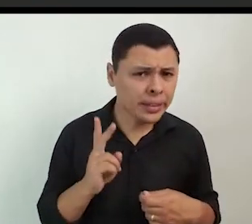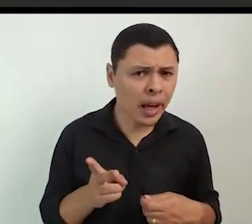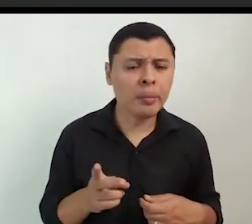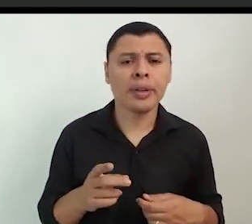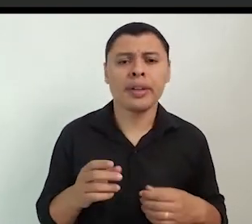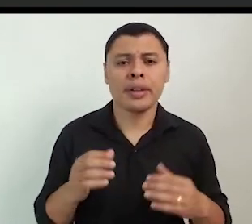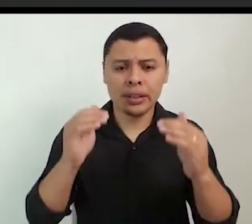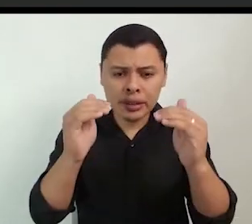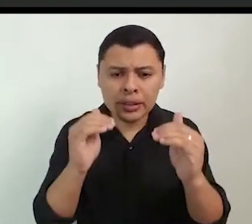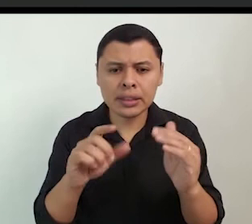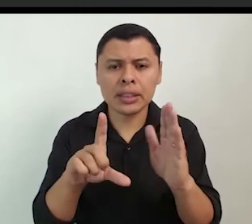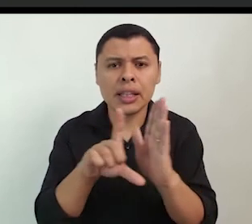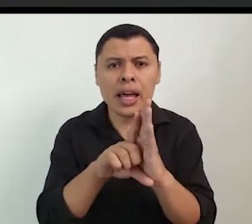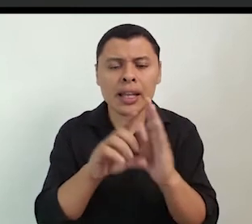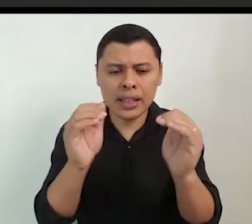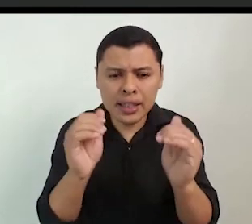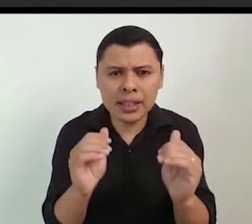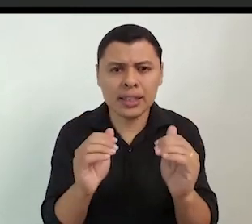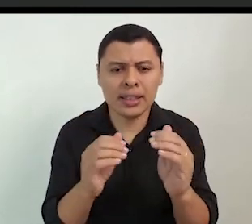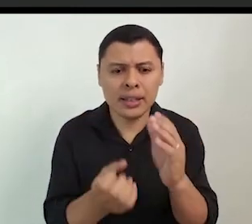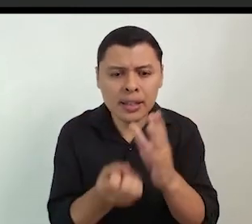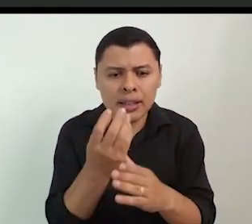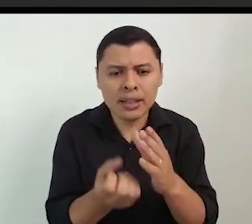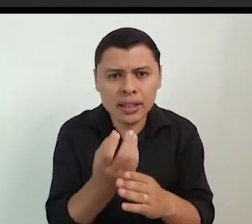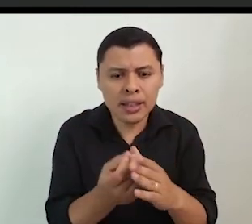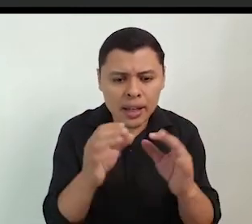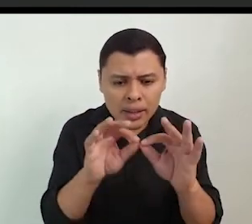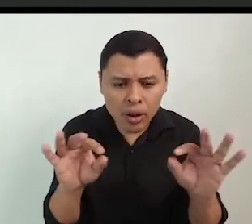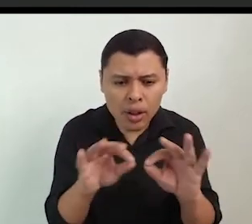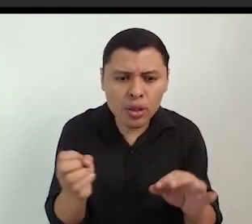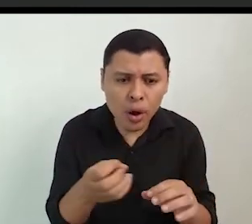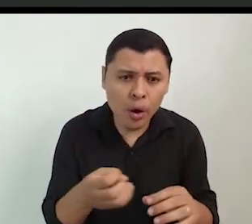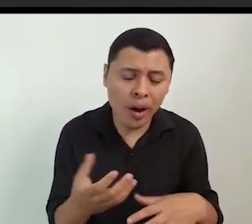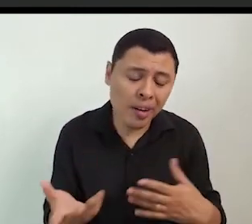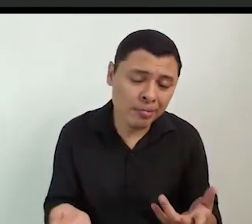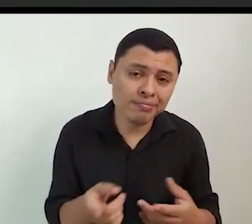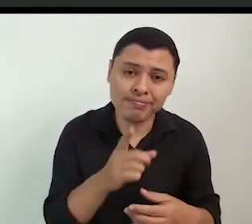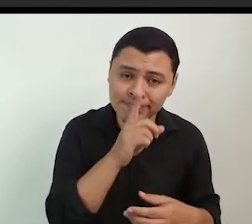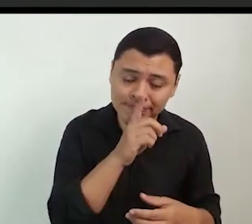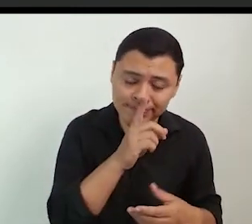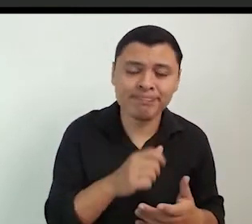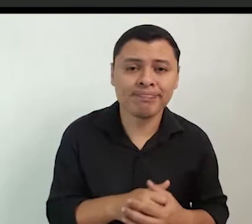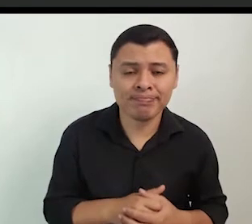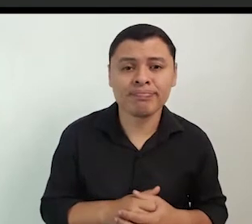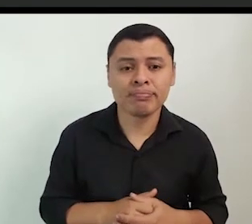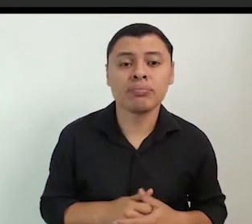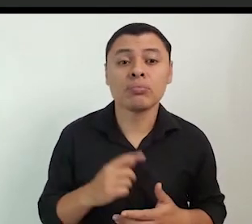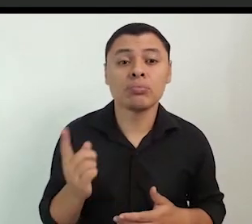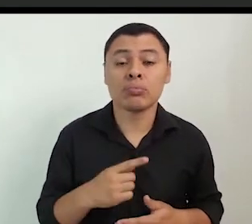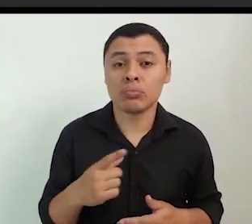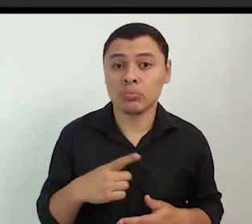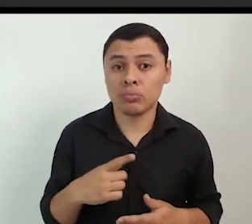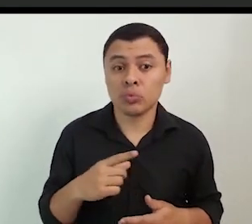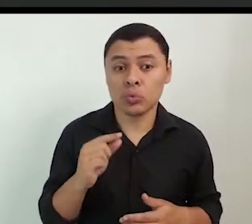nossa legislação? Eu acho que não precisaria isso, mas vamos adiante. Para isso a gente tem na